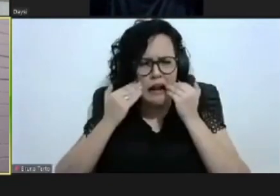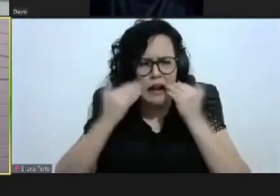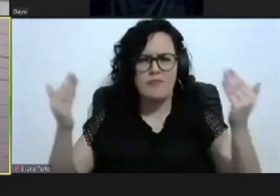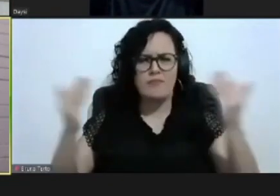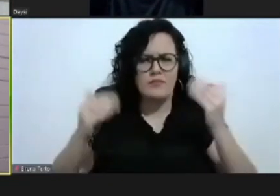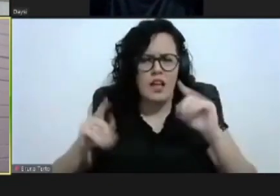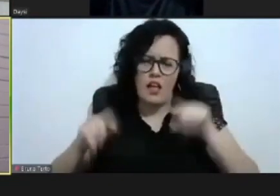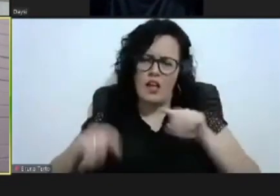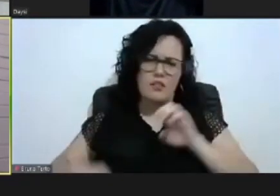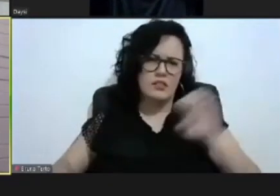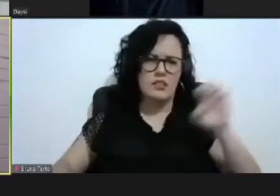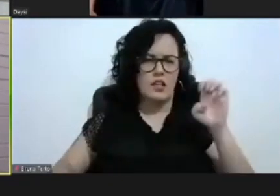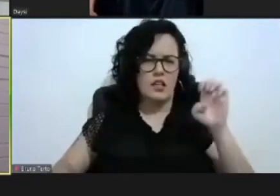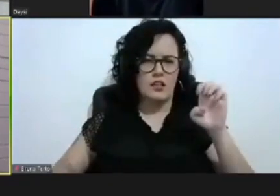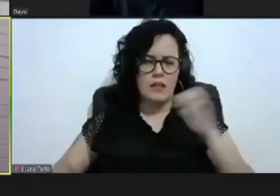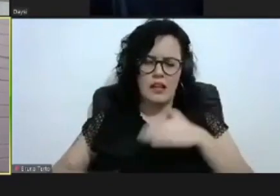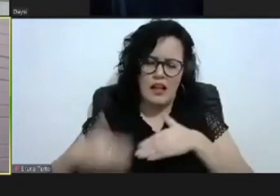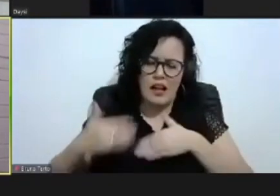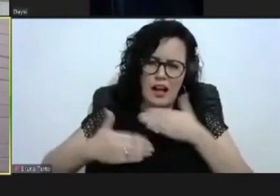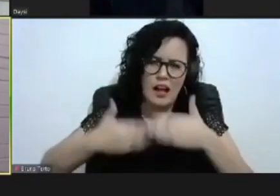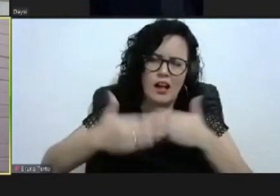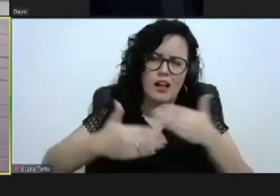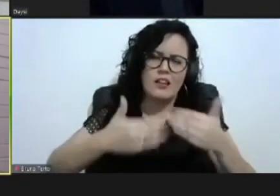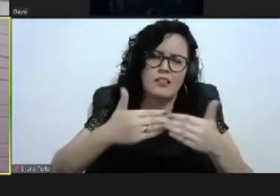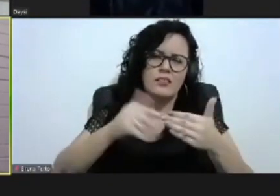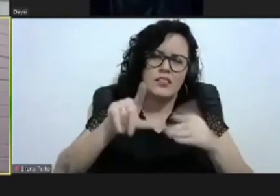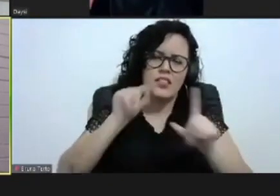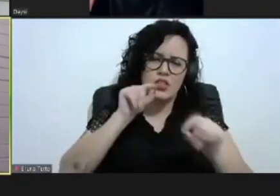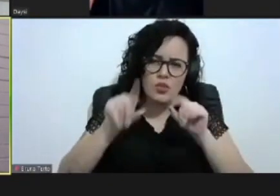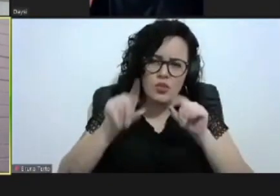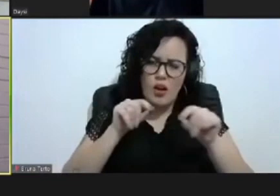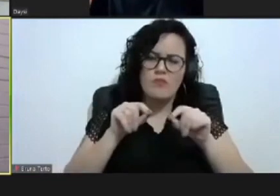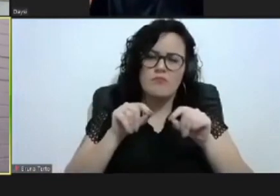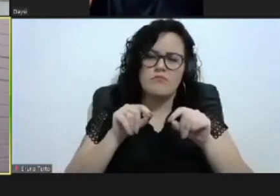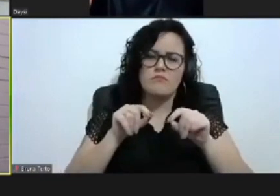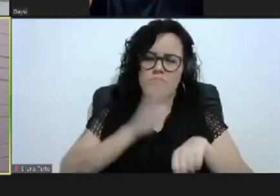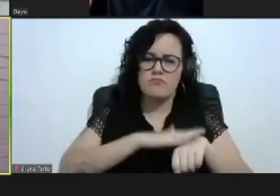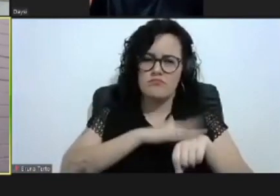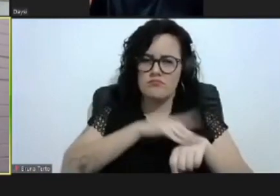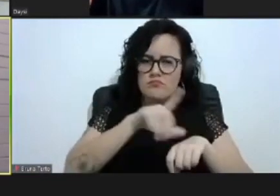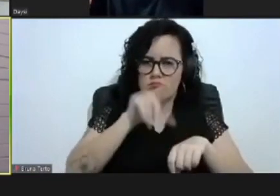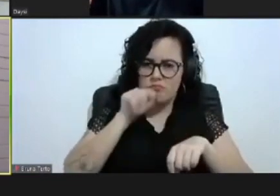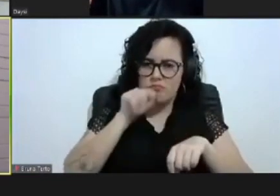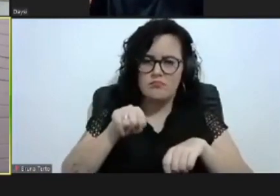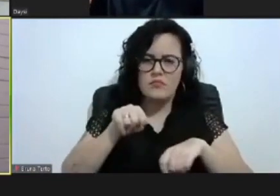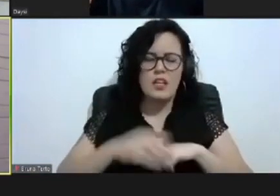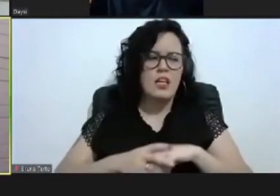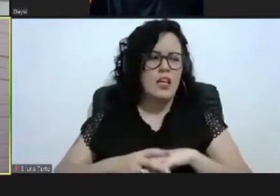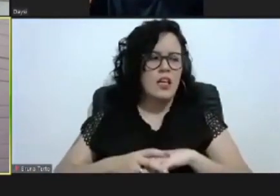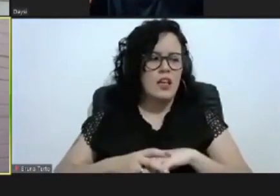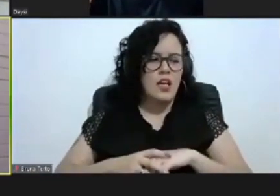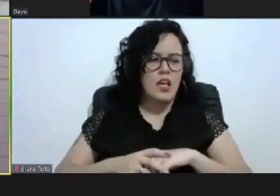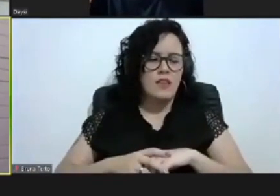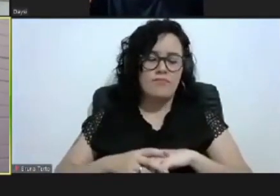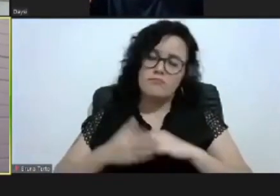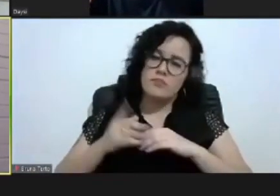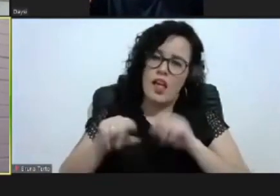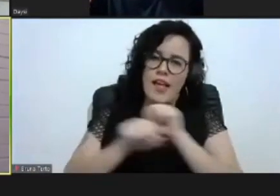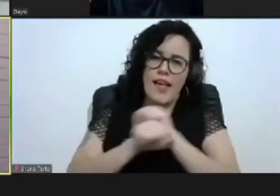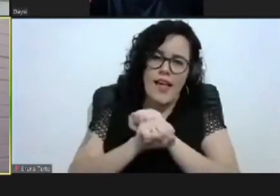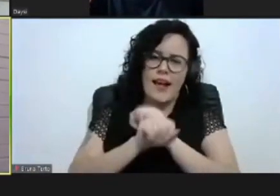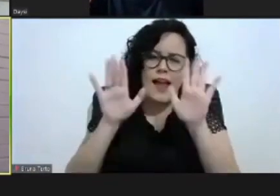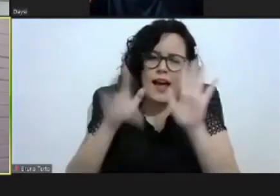caminho ou a cada linha nova que a gente escolhe, quer dizer, essa opção ou essa opção, eu digamos assim, ela fica clara. Então,